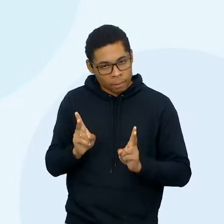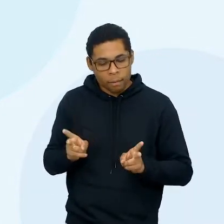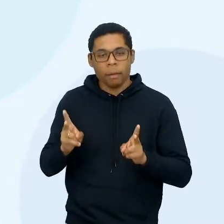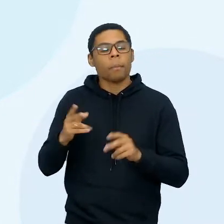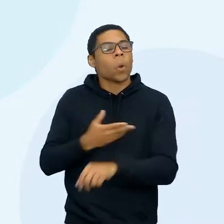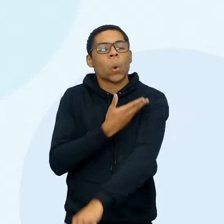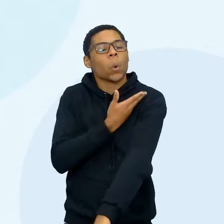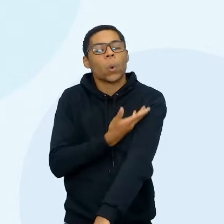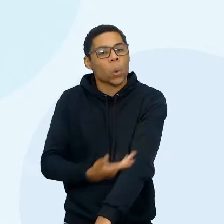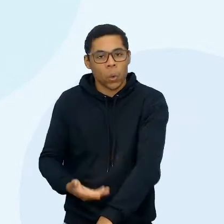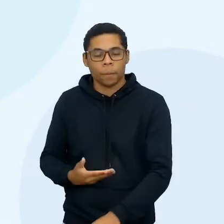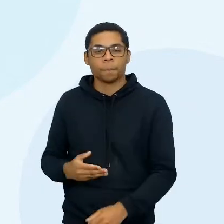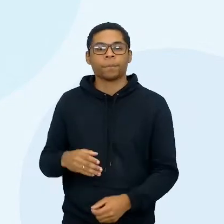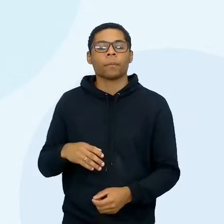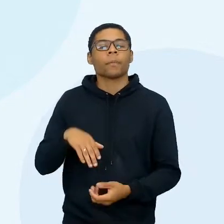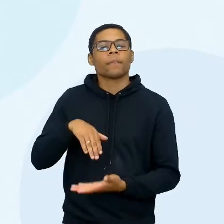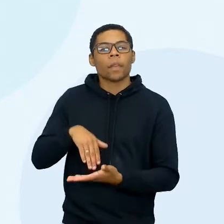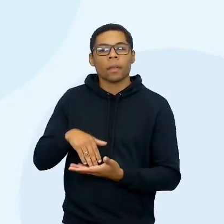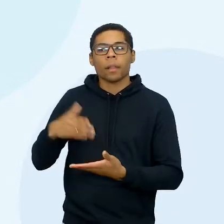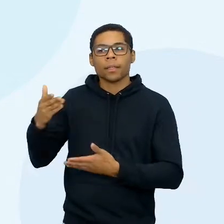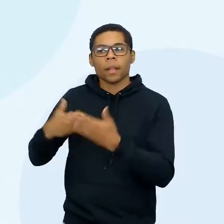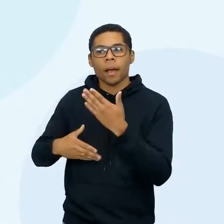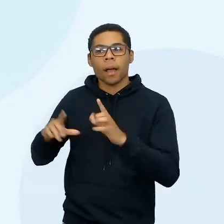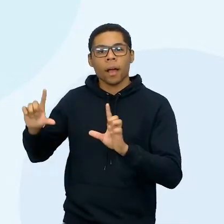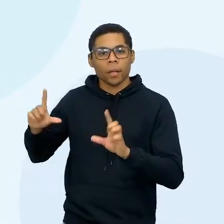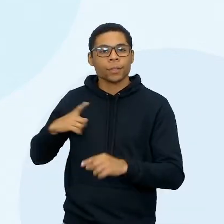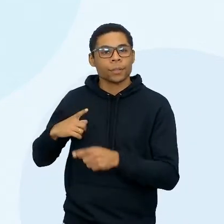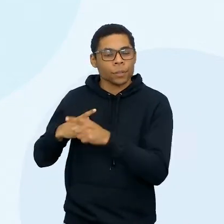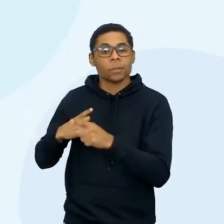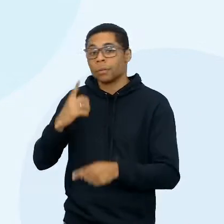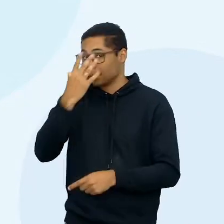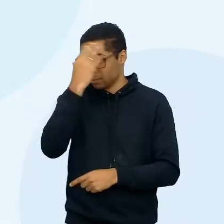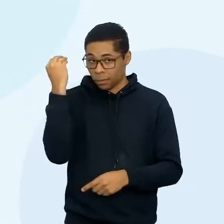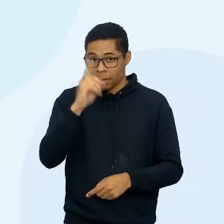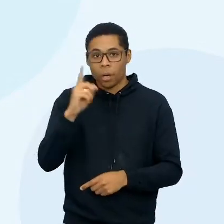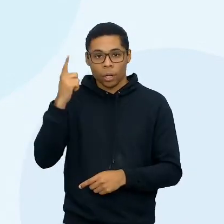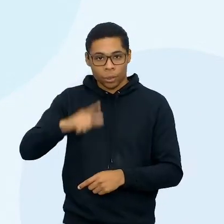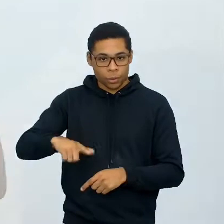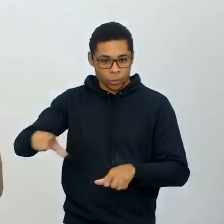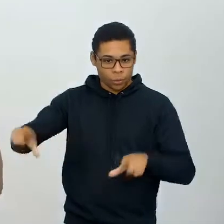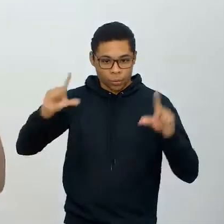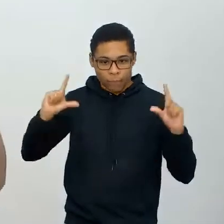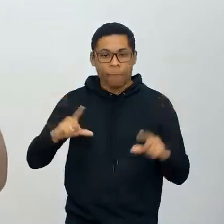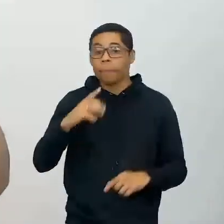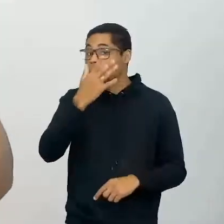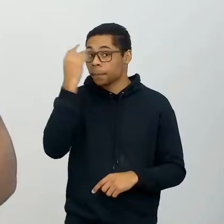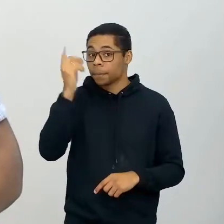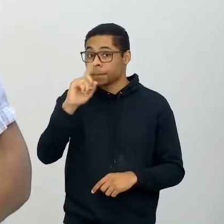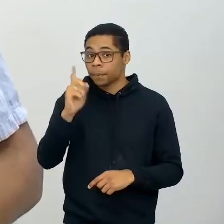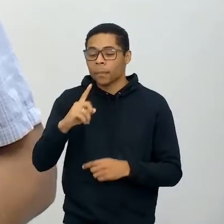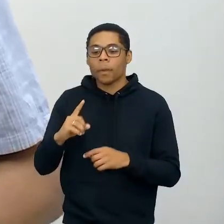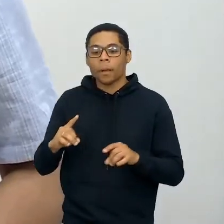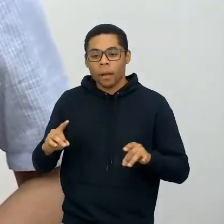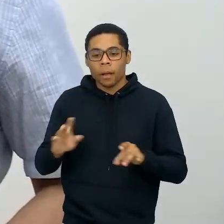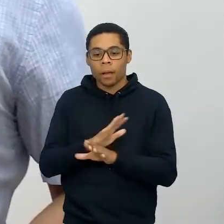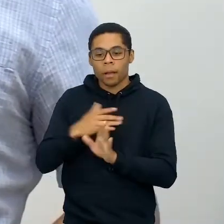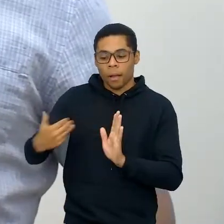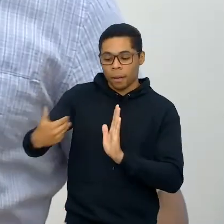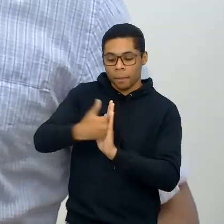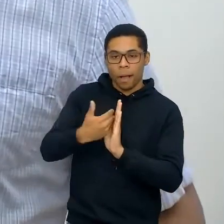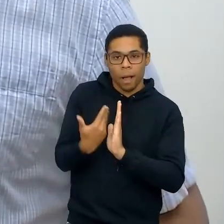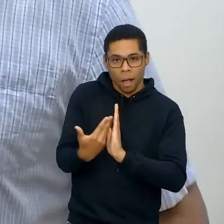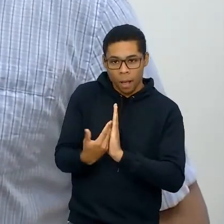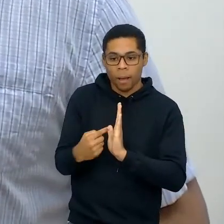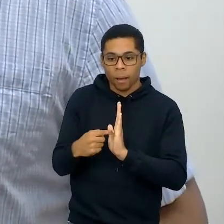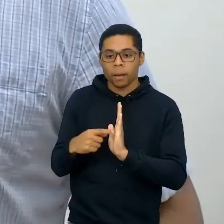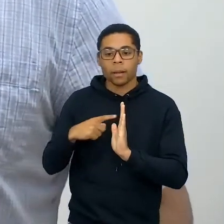lá no finalzinho, no slide final, e também não vai esquecer, volta para mim de novo aqui, não vai esquecer também de fazer aí a avaliação da